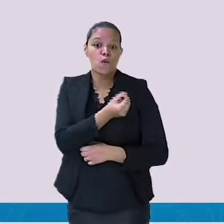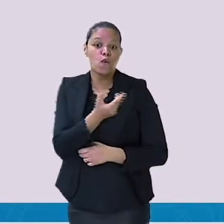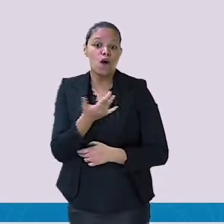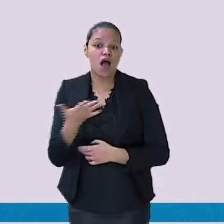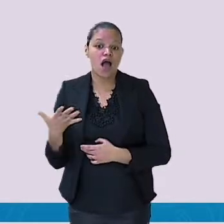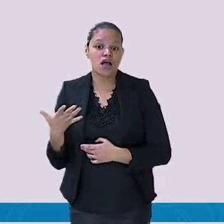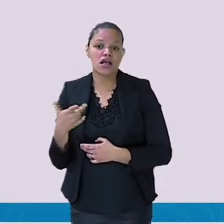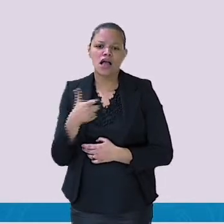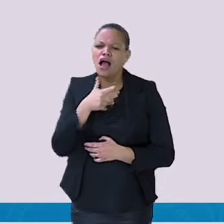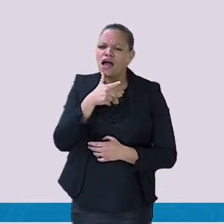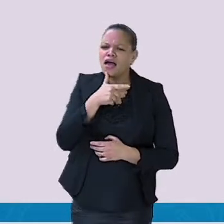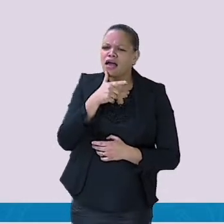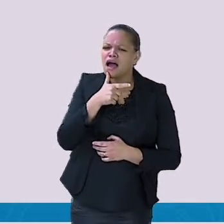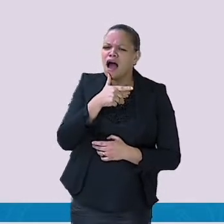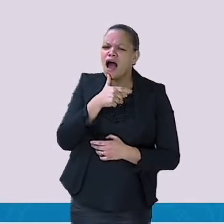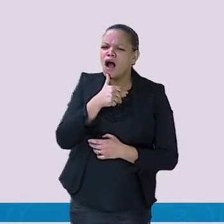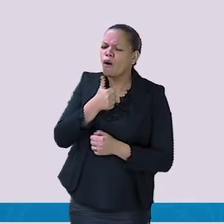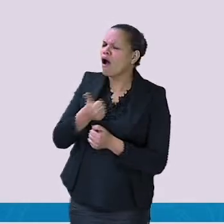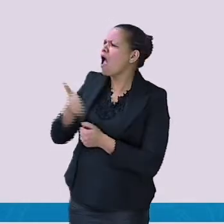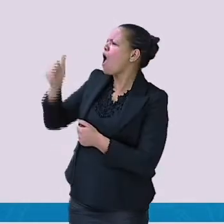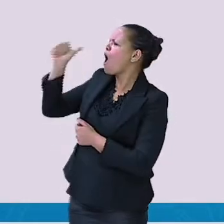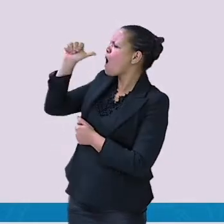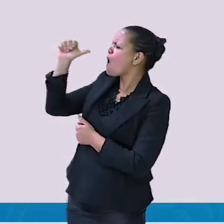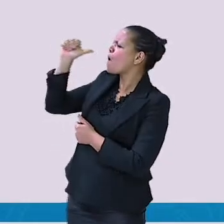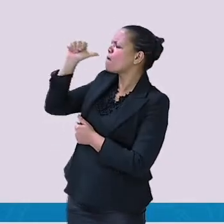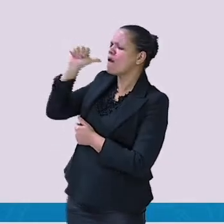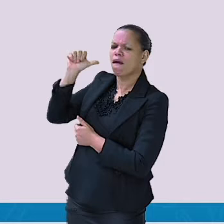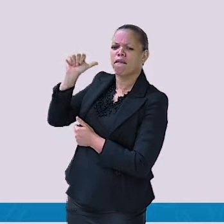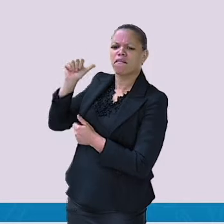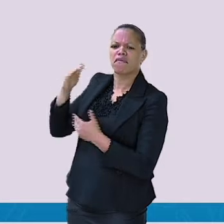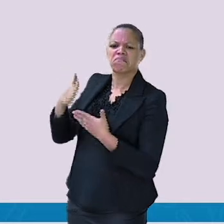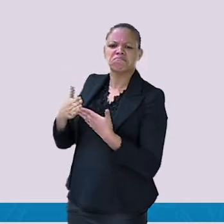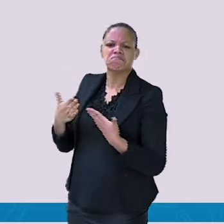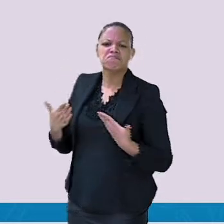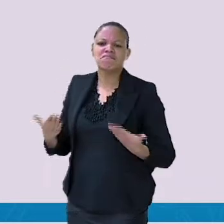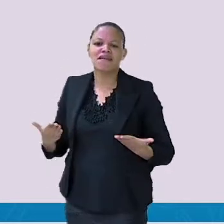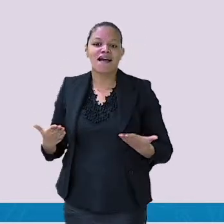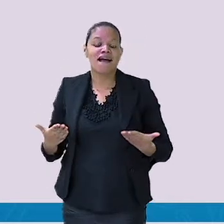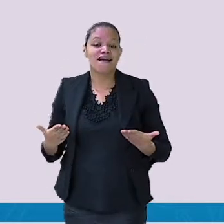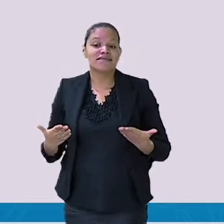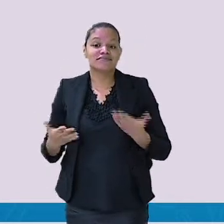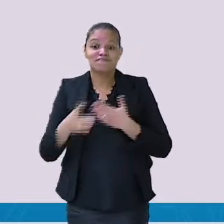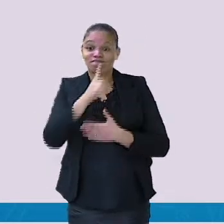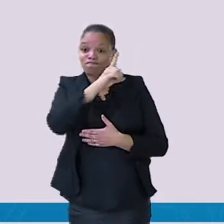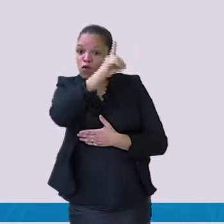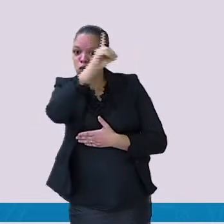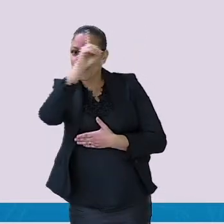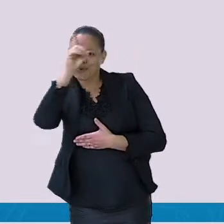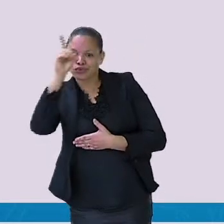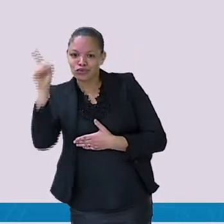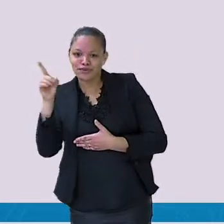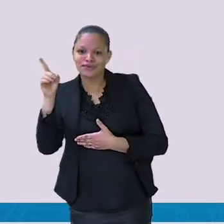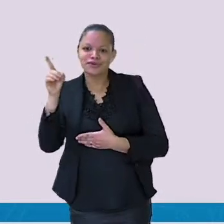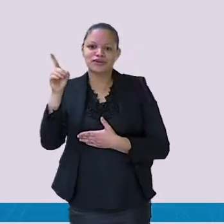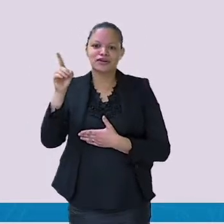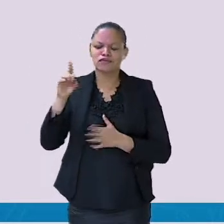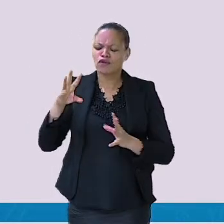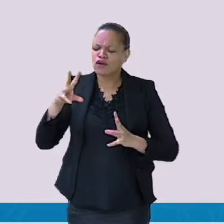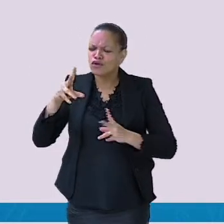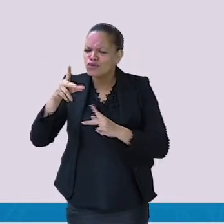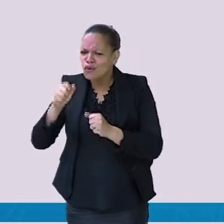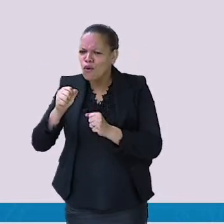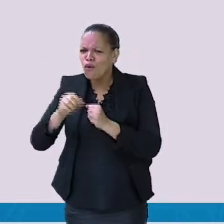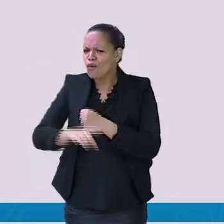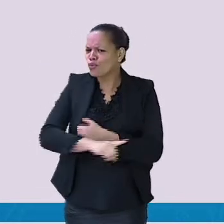litros de água. Em quanto tempo? Por dia. Então, a cada dia,